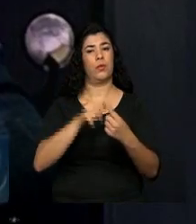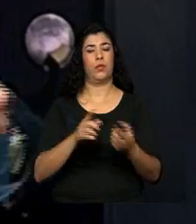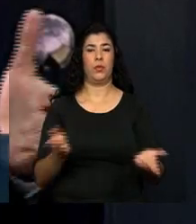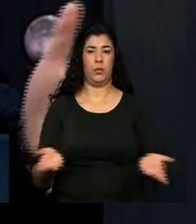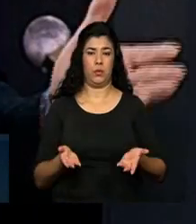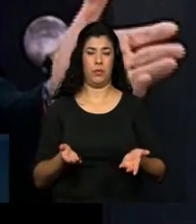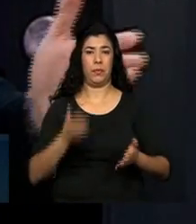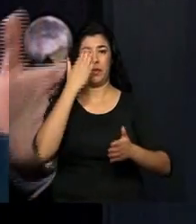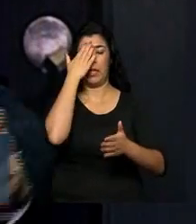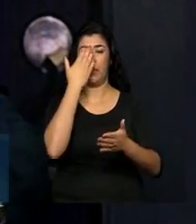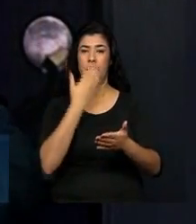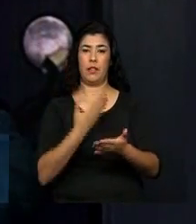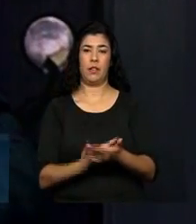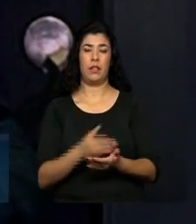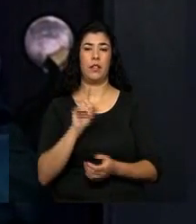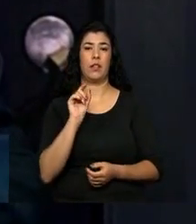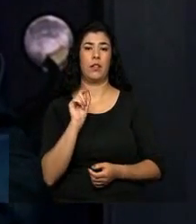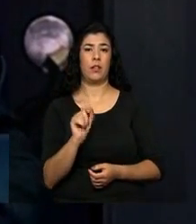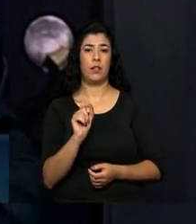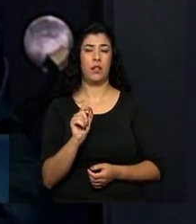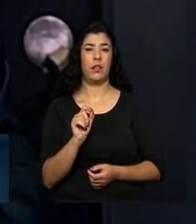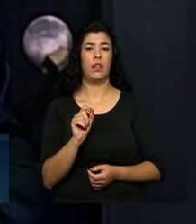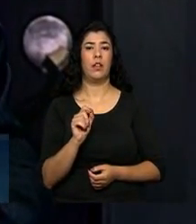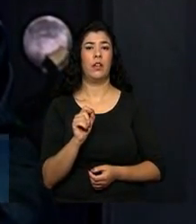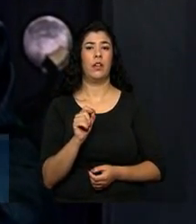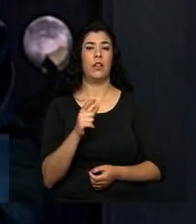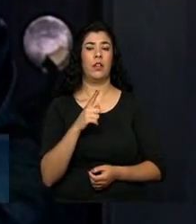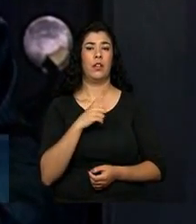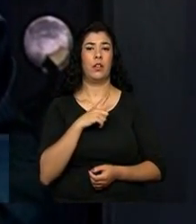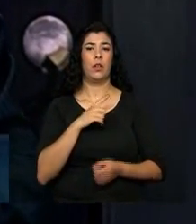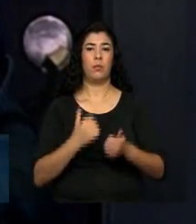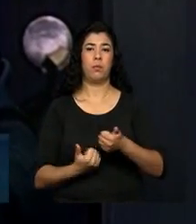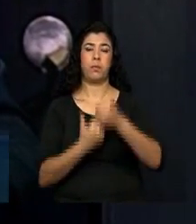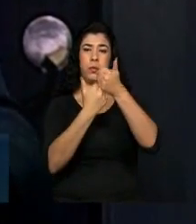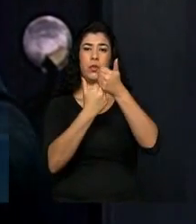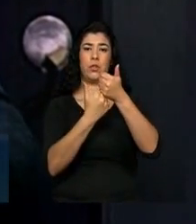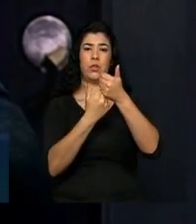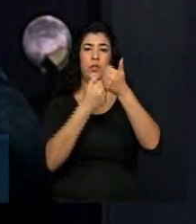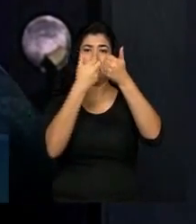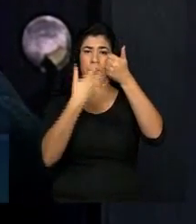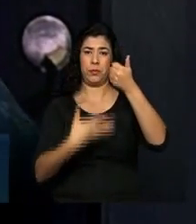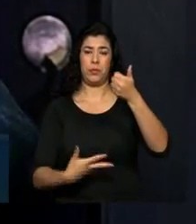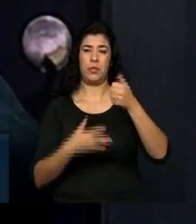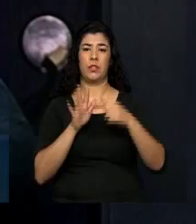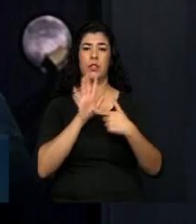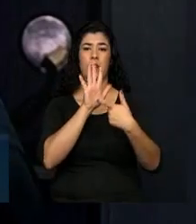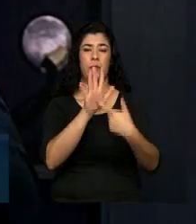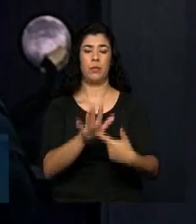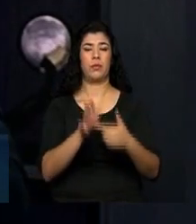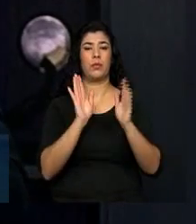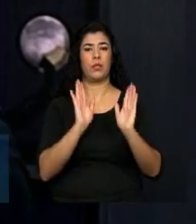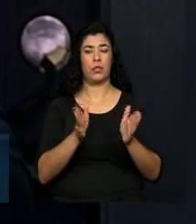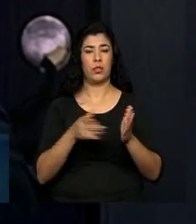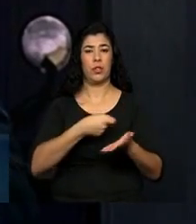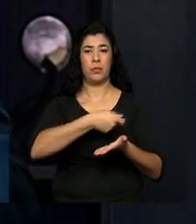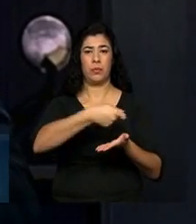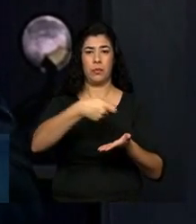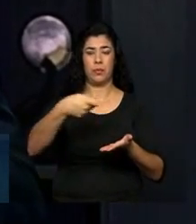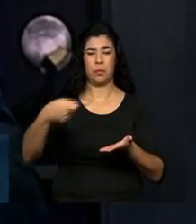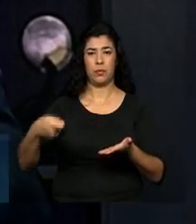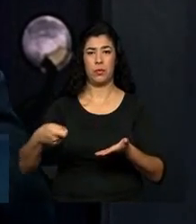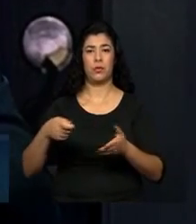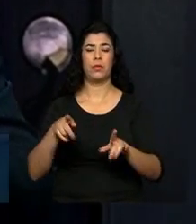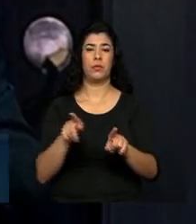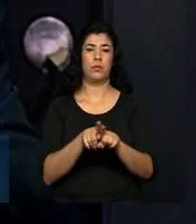Eu acredito que a a assessoria eh Vai disponibilizar para vocês ou já disponibilizou para vocês